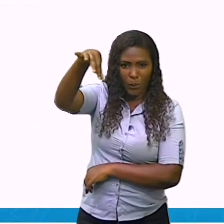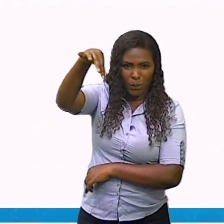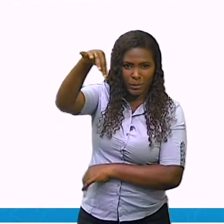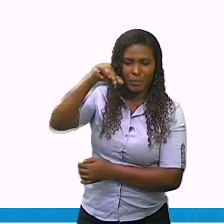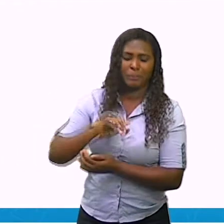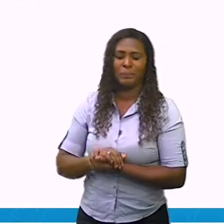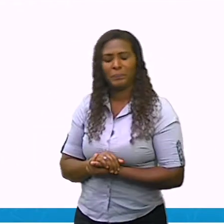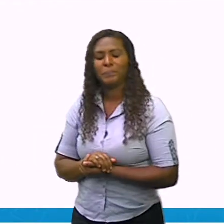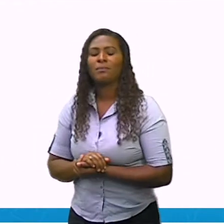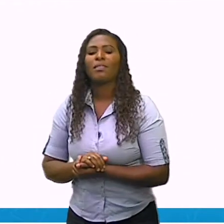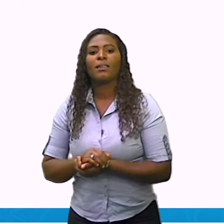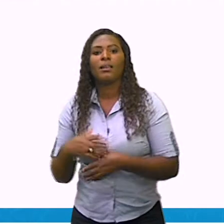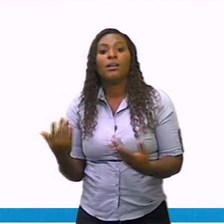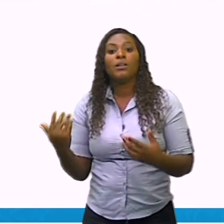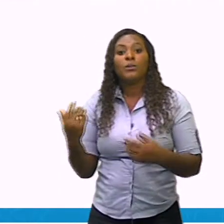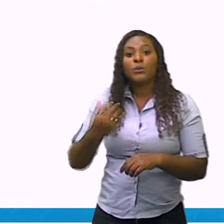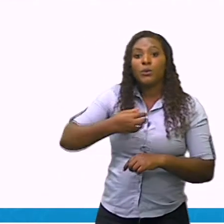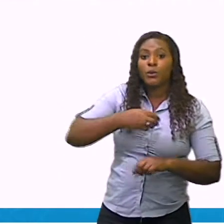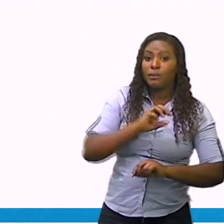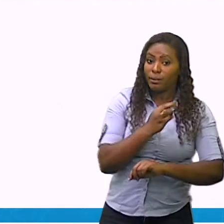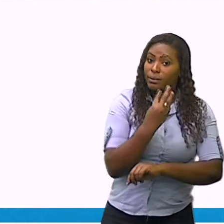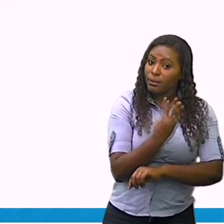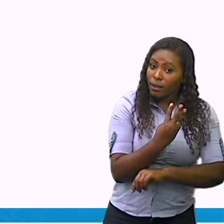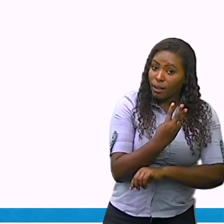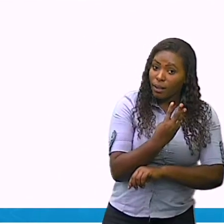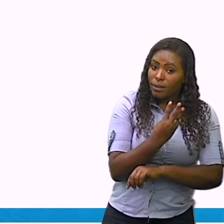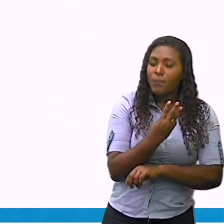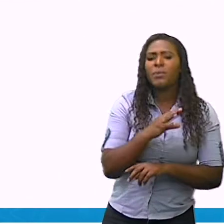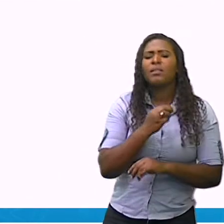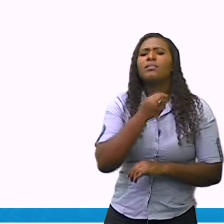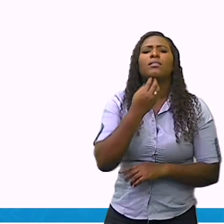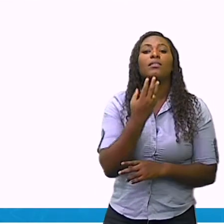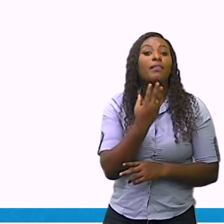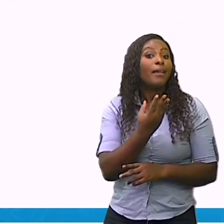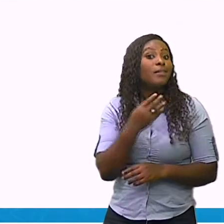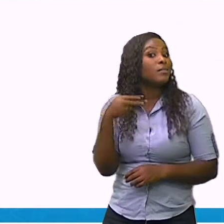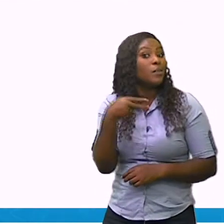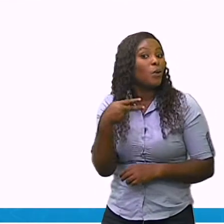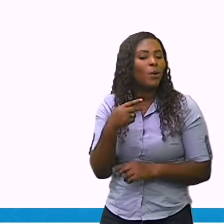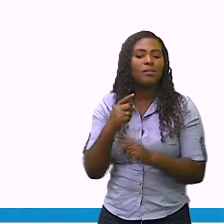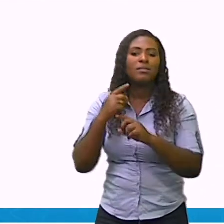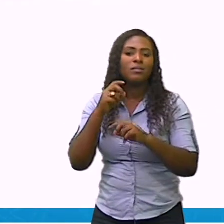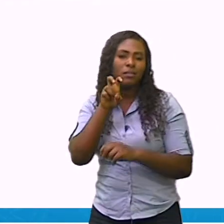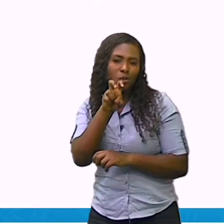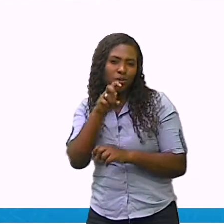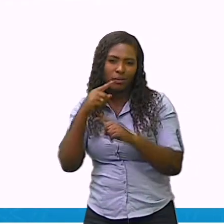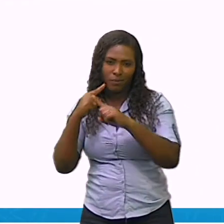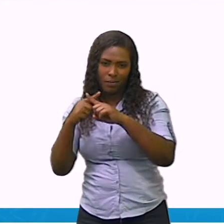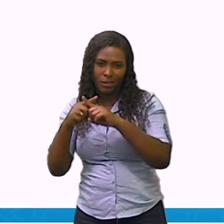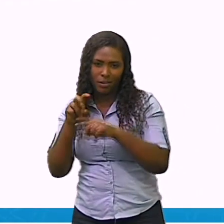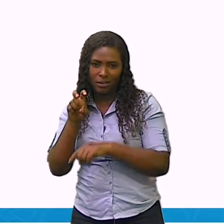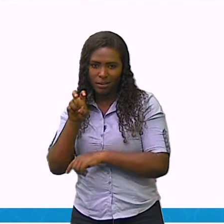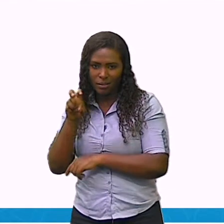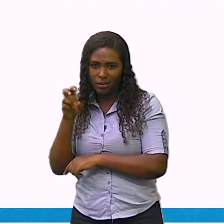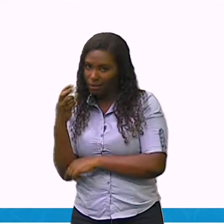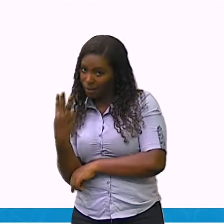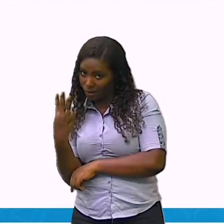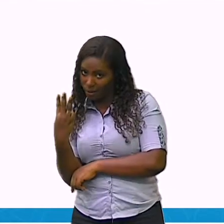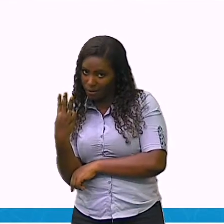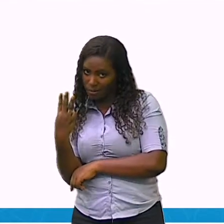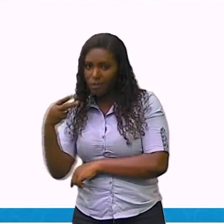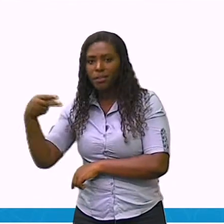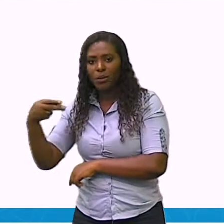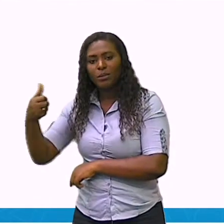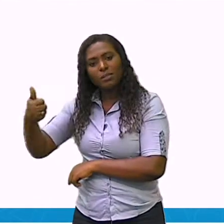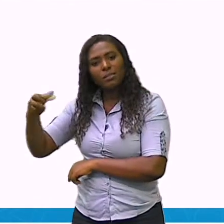que nós vamos ter? 50 vezes 3, 150. Quarto minuto,